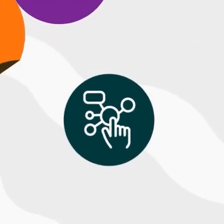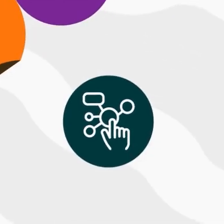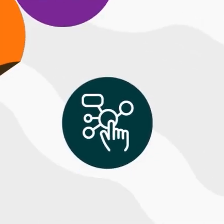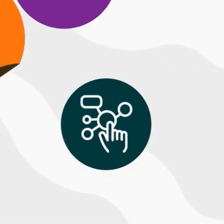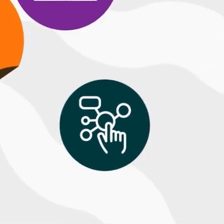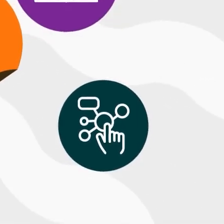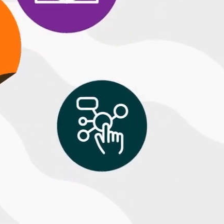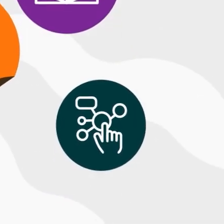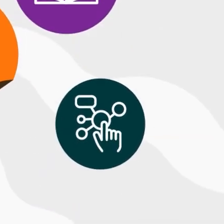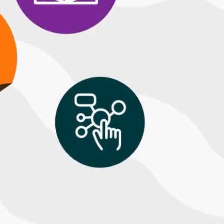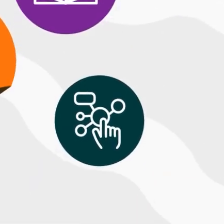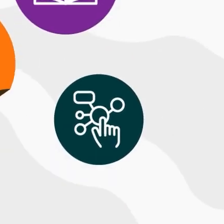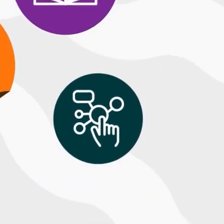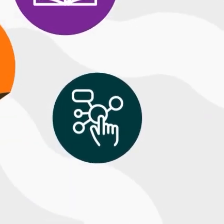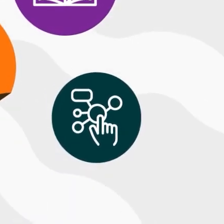h